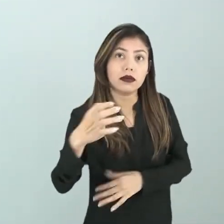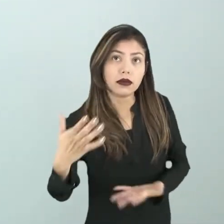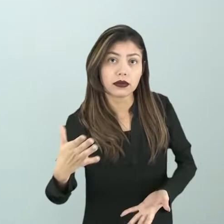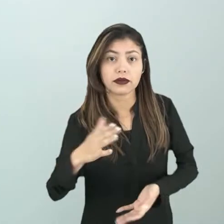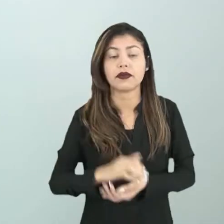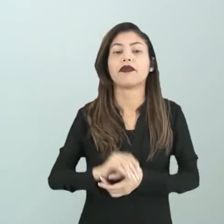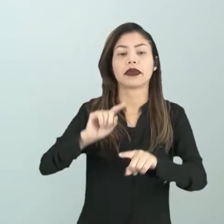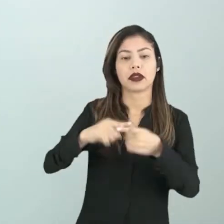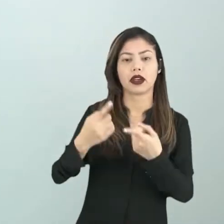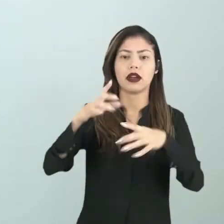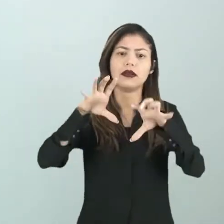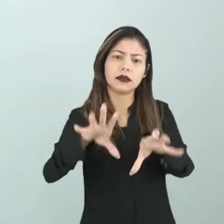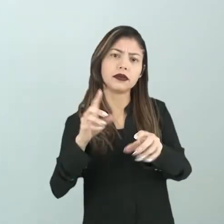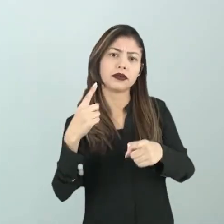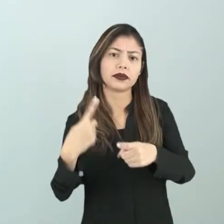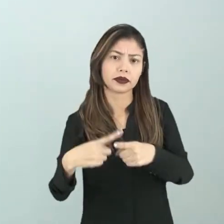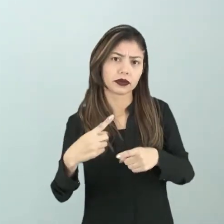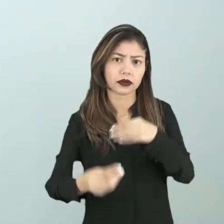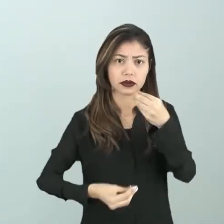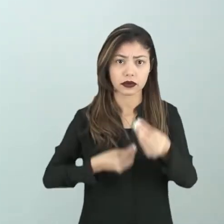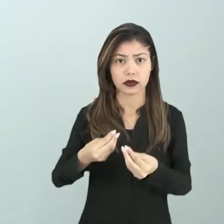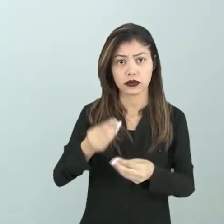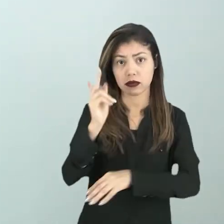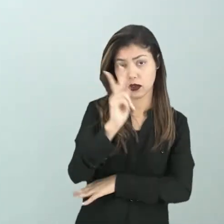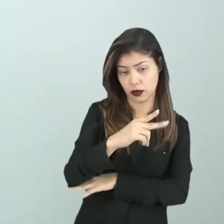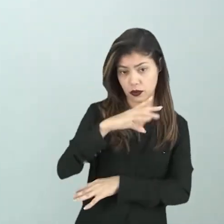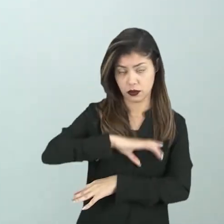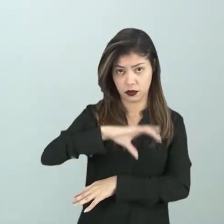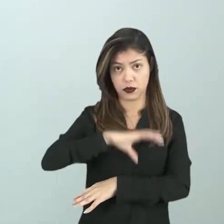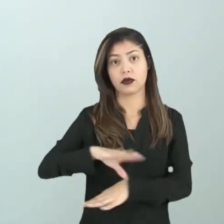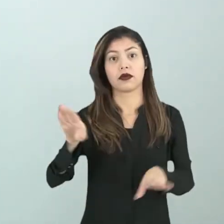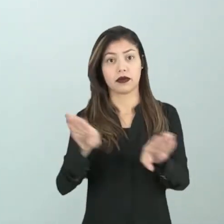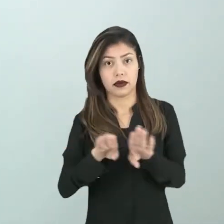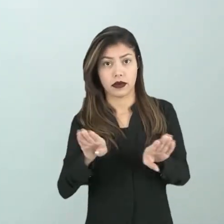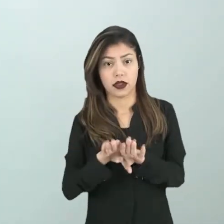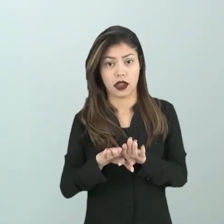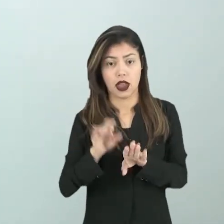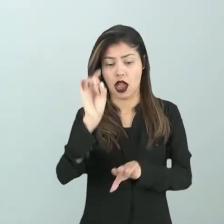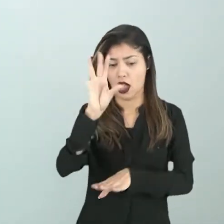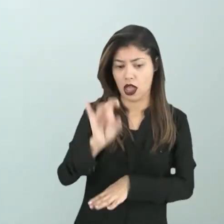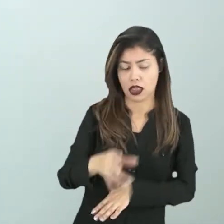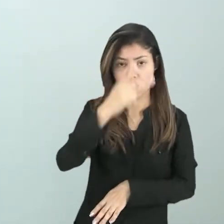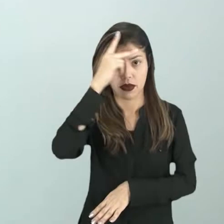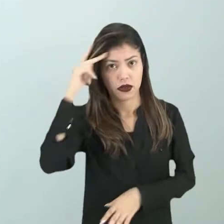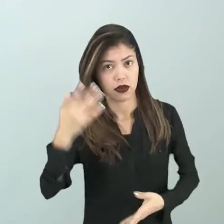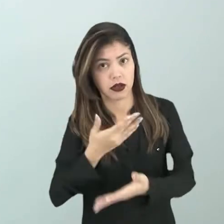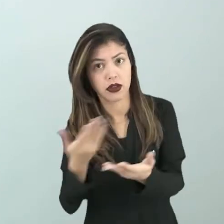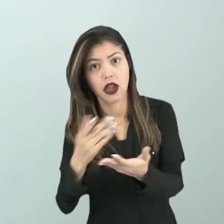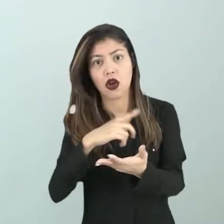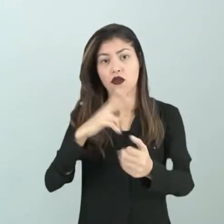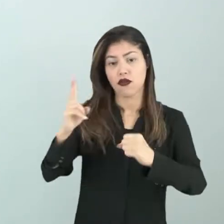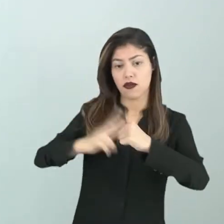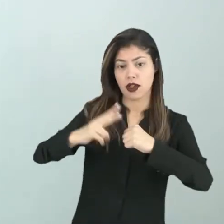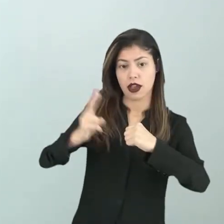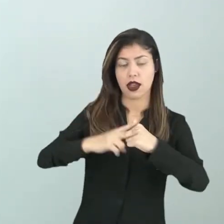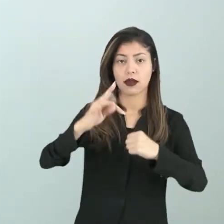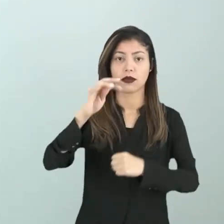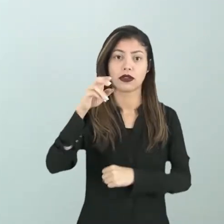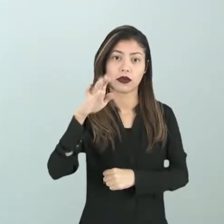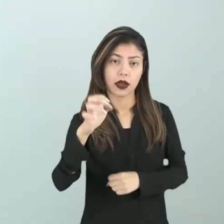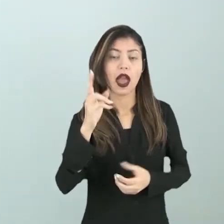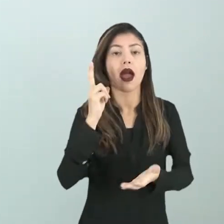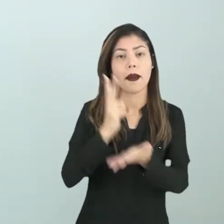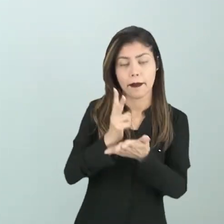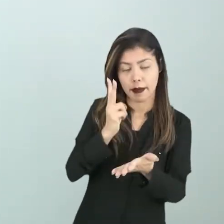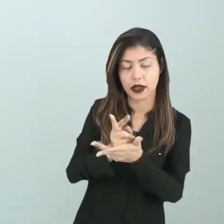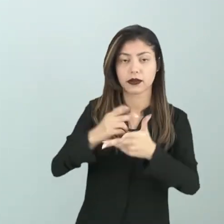Mas assim como no português eu preciso conjugar os verbos para que ele se adeque a cada pessoa, o verbo to be a gente faz da mesma forma.